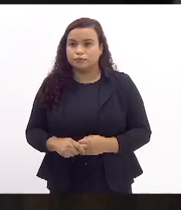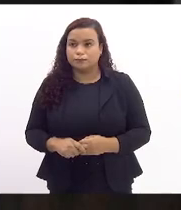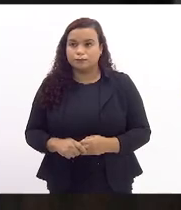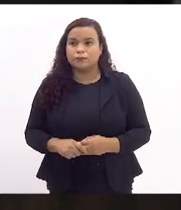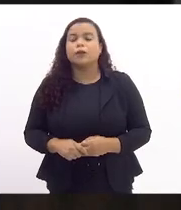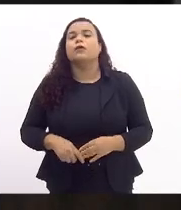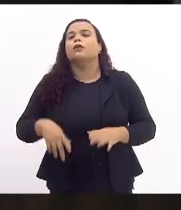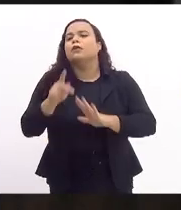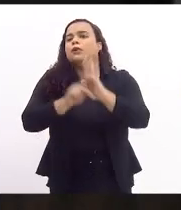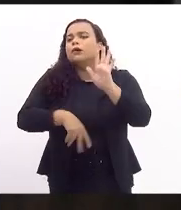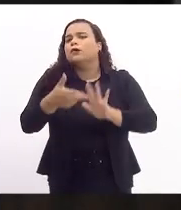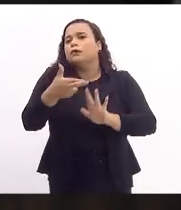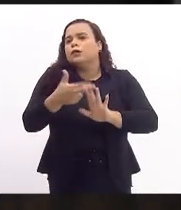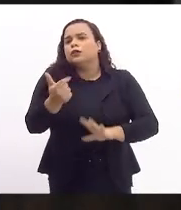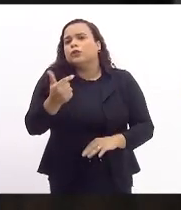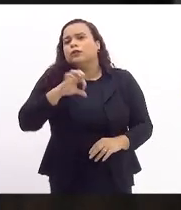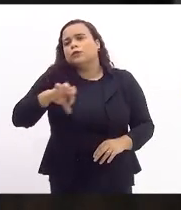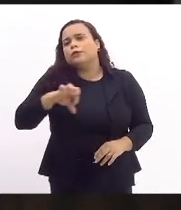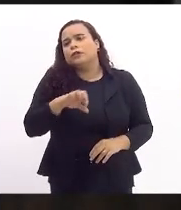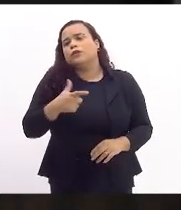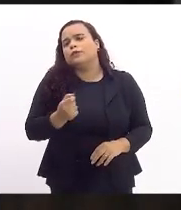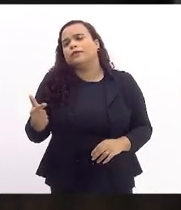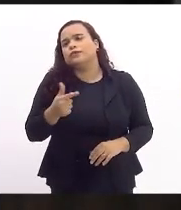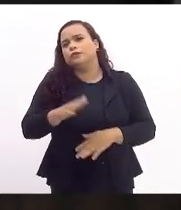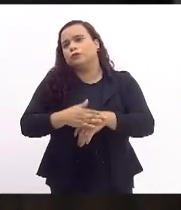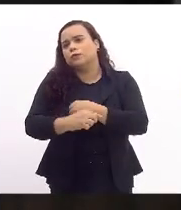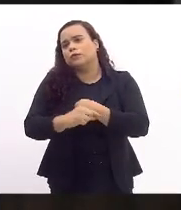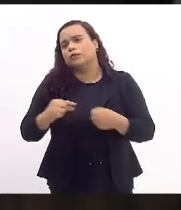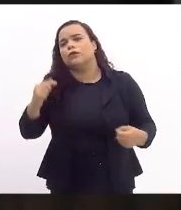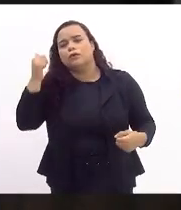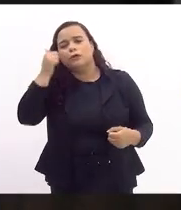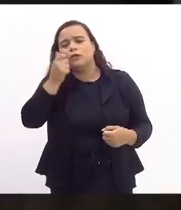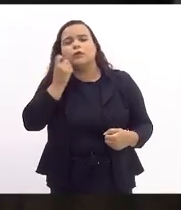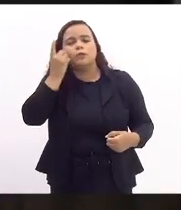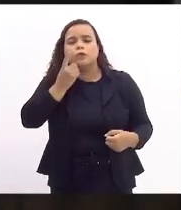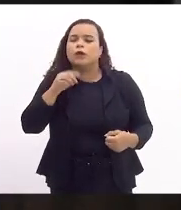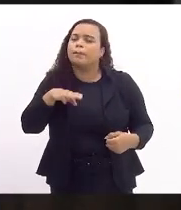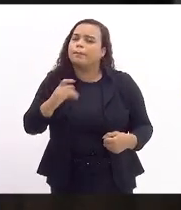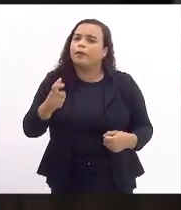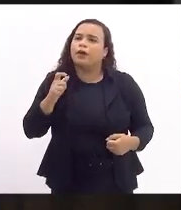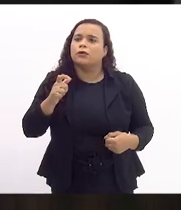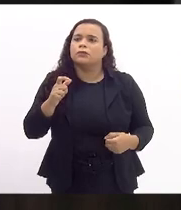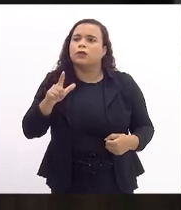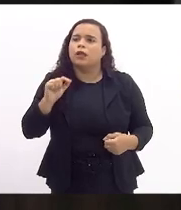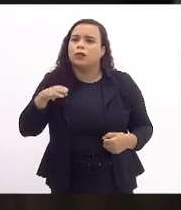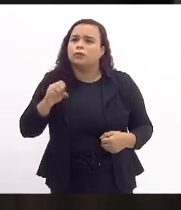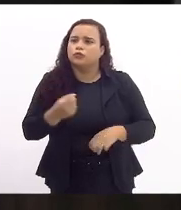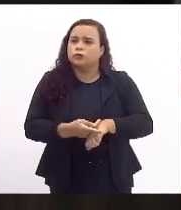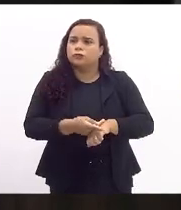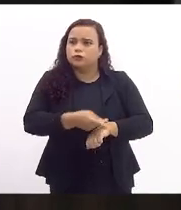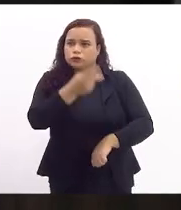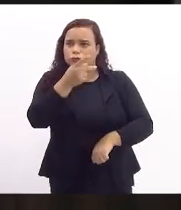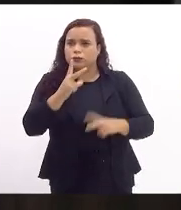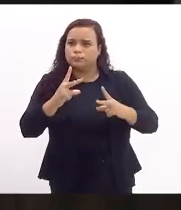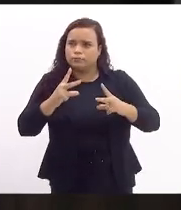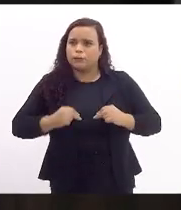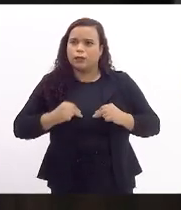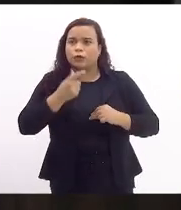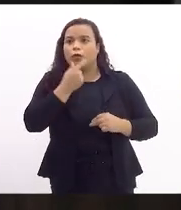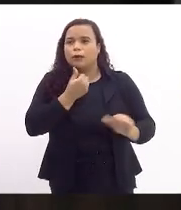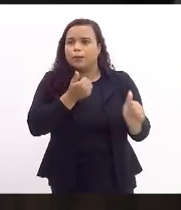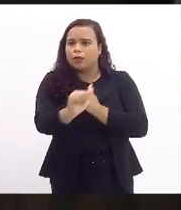o projeto de resolução 1299 de 22 do deputado Max Lemos que concede o título de benemérito ao atleta